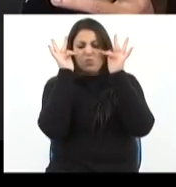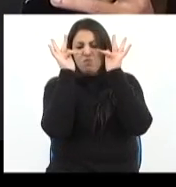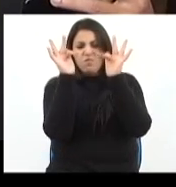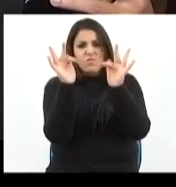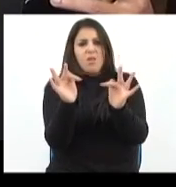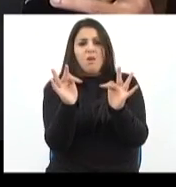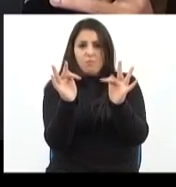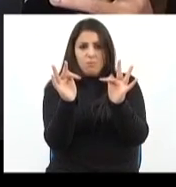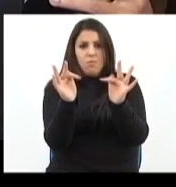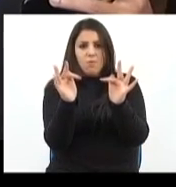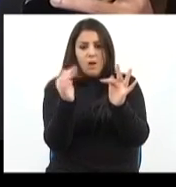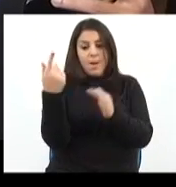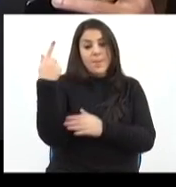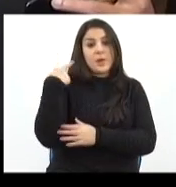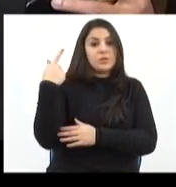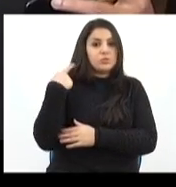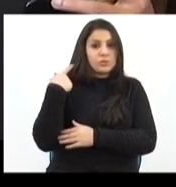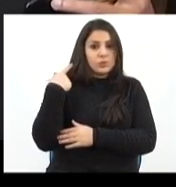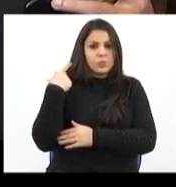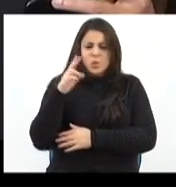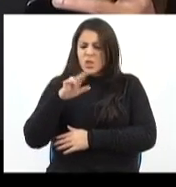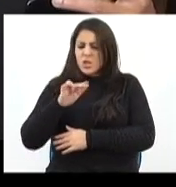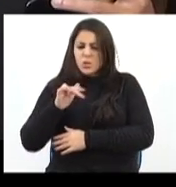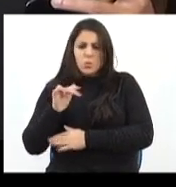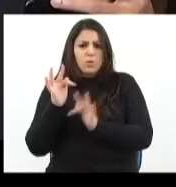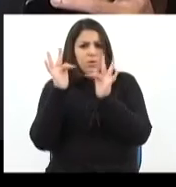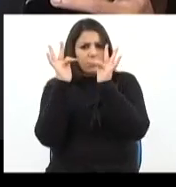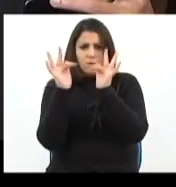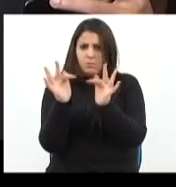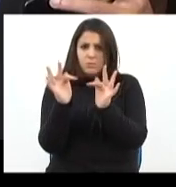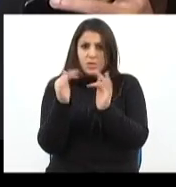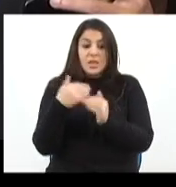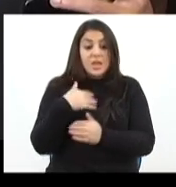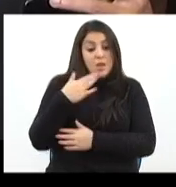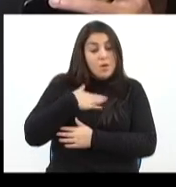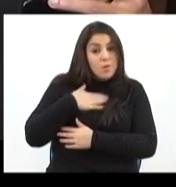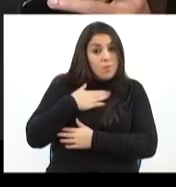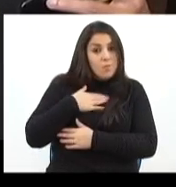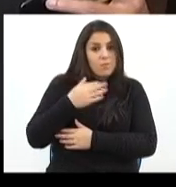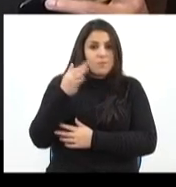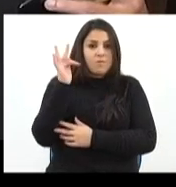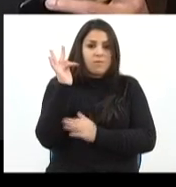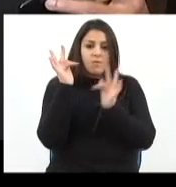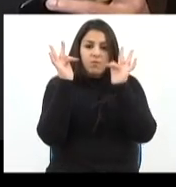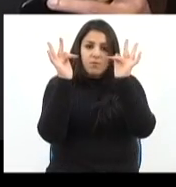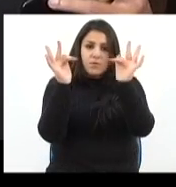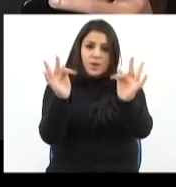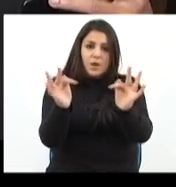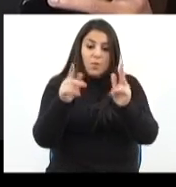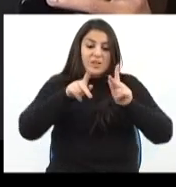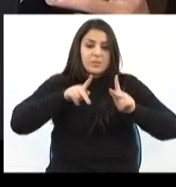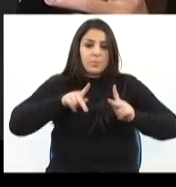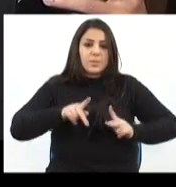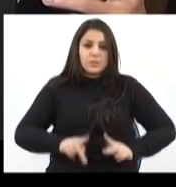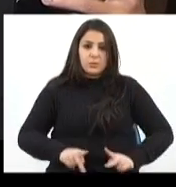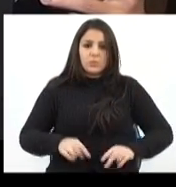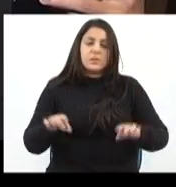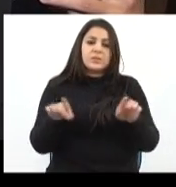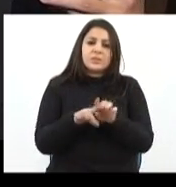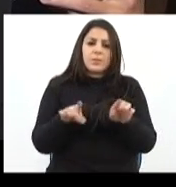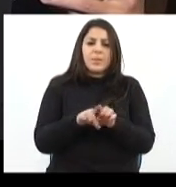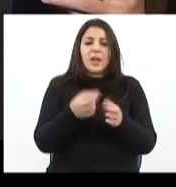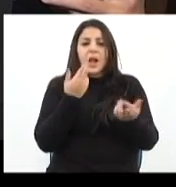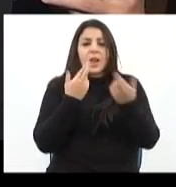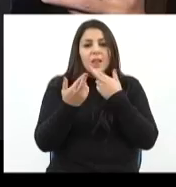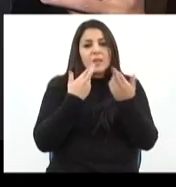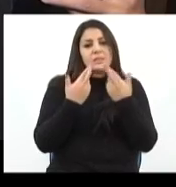ser. Eu sou fiel à população, sou fiel às pessoas que me elegeram, que é o povo de Passo Fundo. E quanto a partido